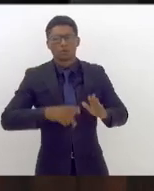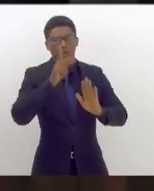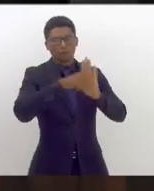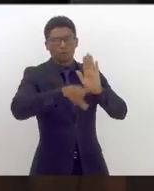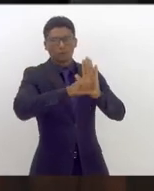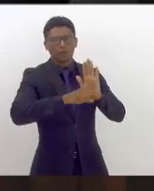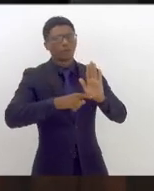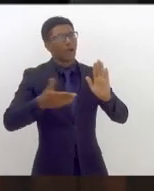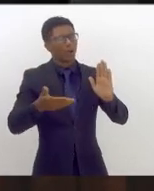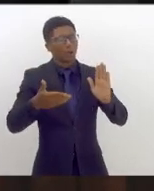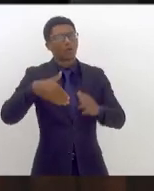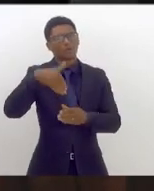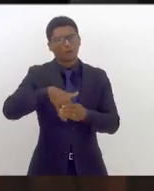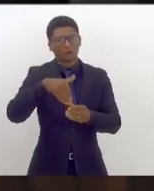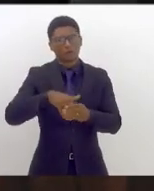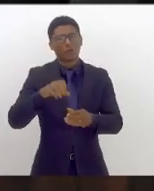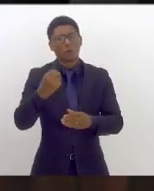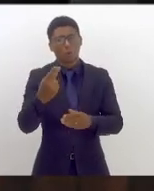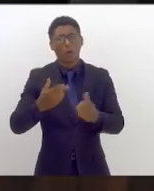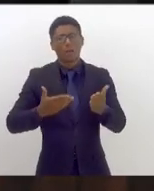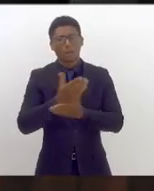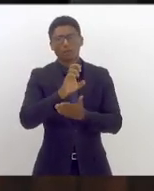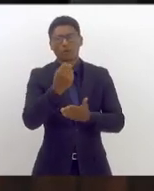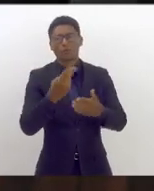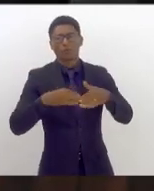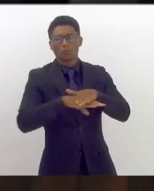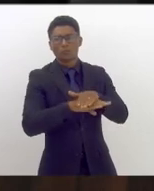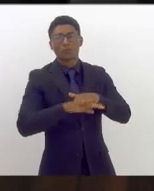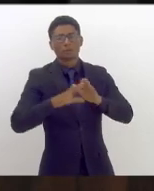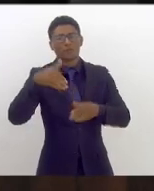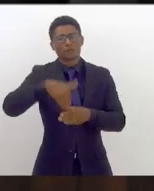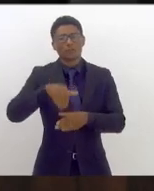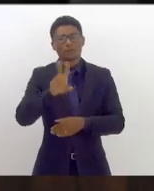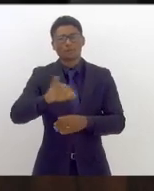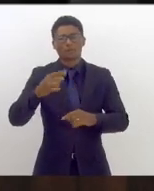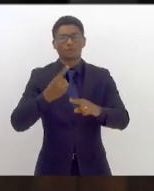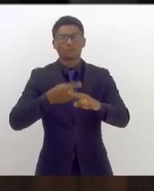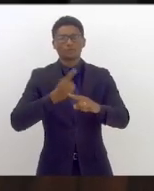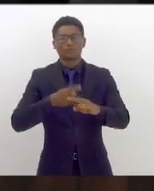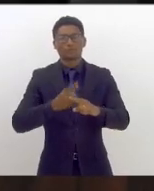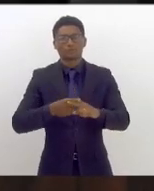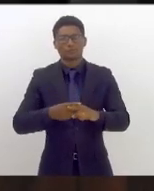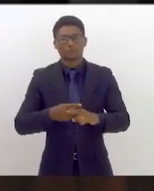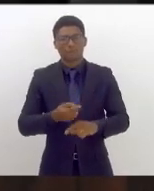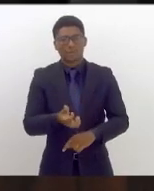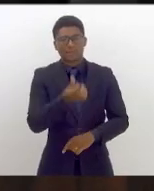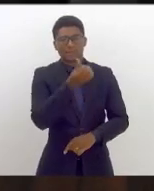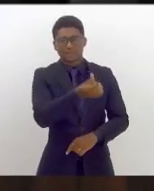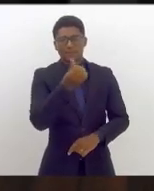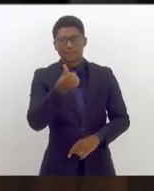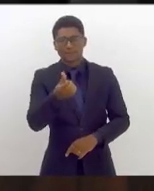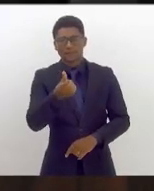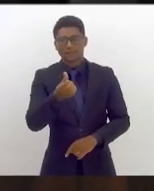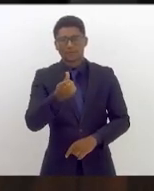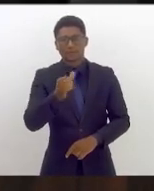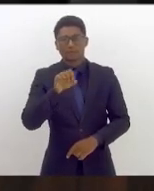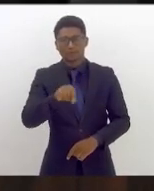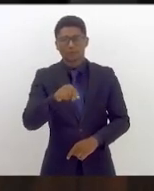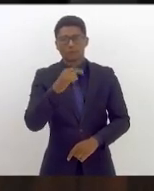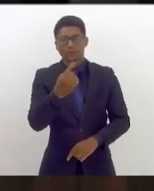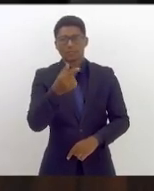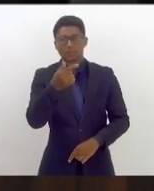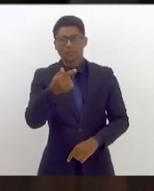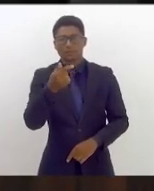uma prova ou vai arquivo mas a gente vai votar porque o que está em jogo são 66 mil 178